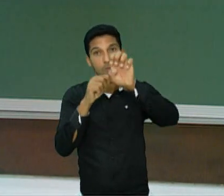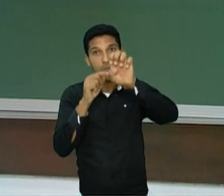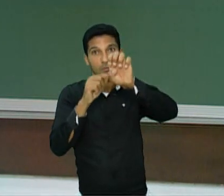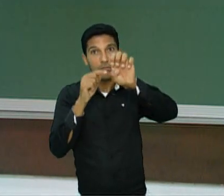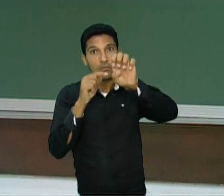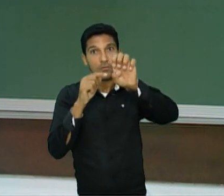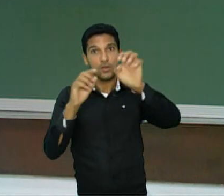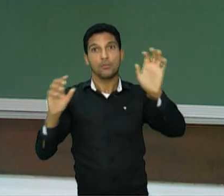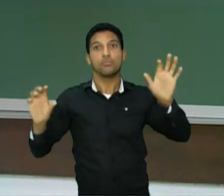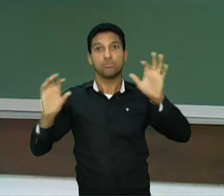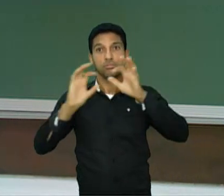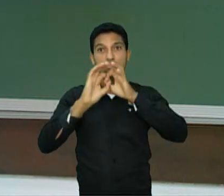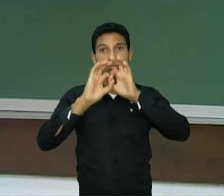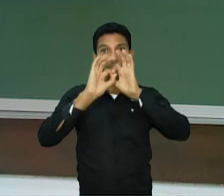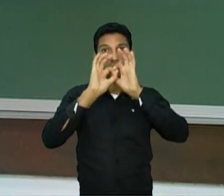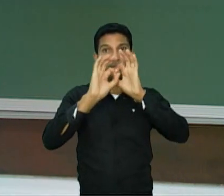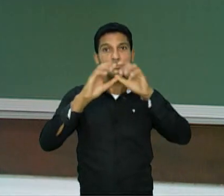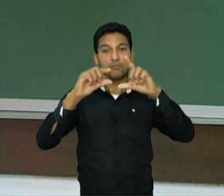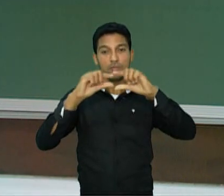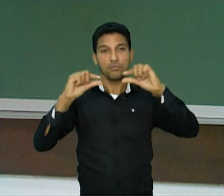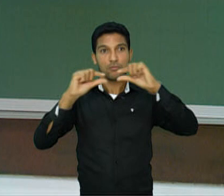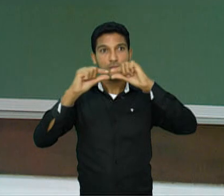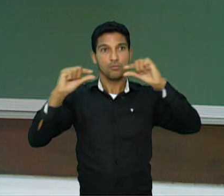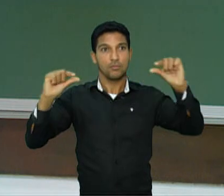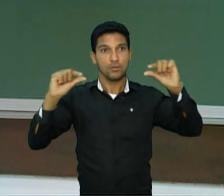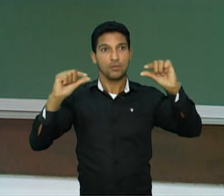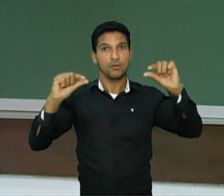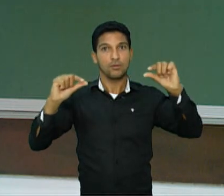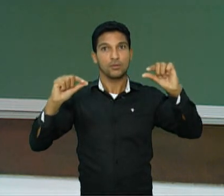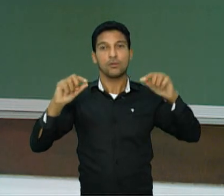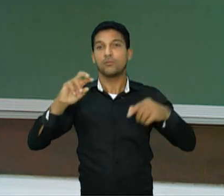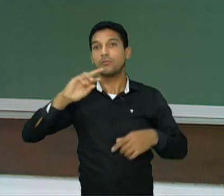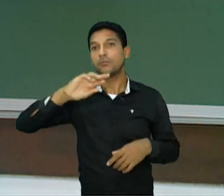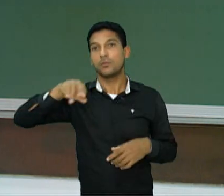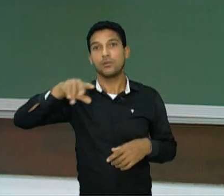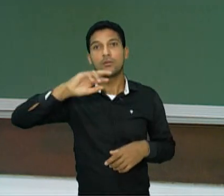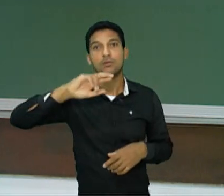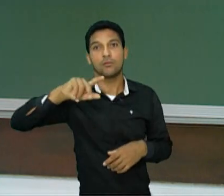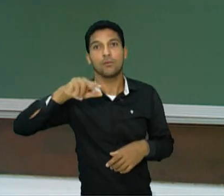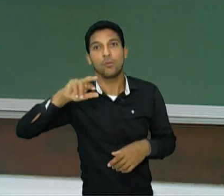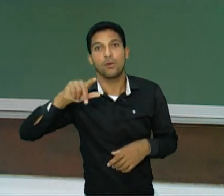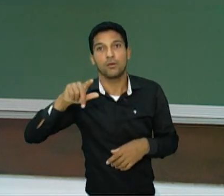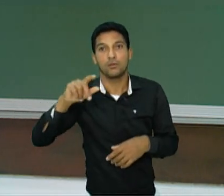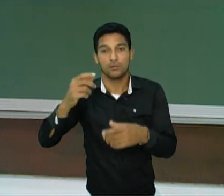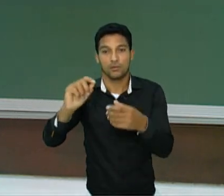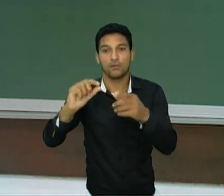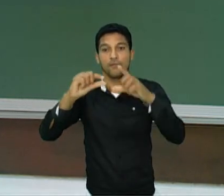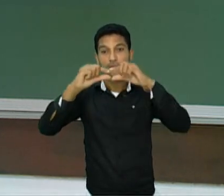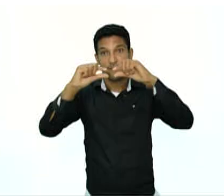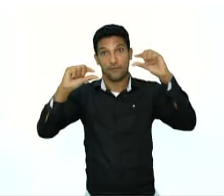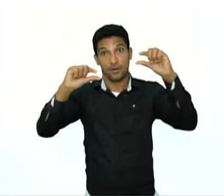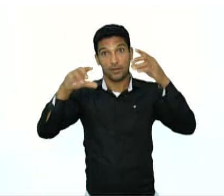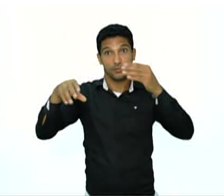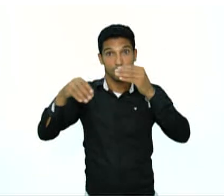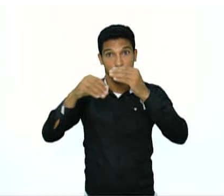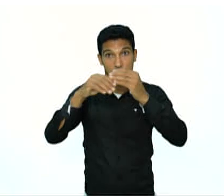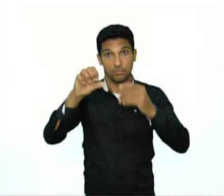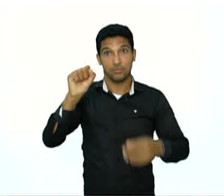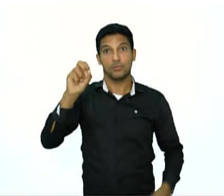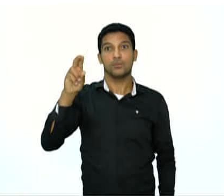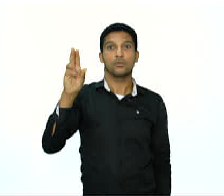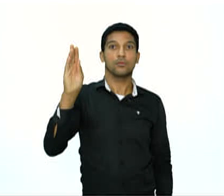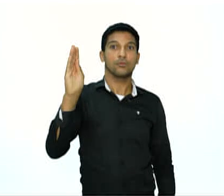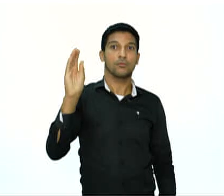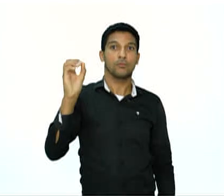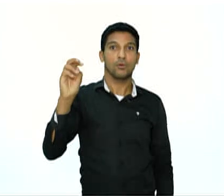pessoal, você já sabe aqui que não é uma subordinada, é uma coordenada, então essa está fora. Letra B, a notícia está